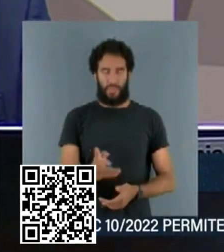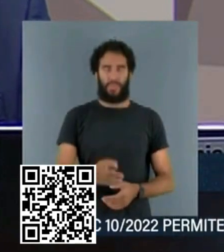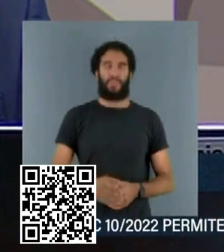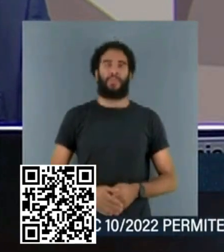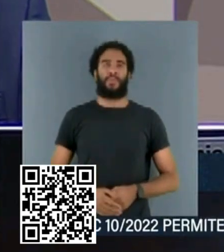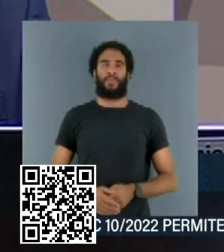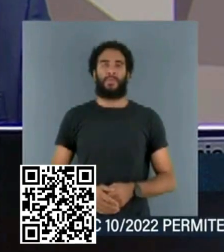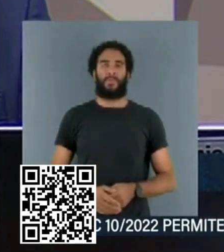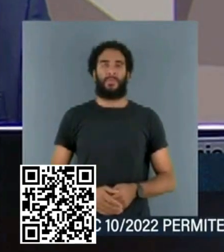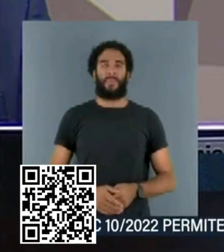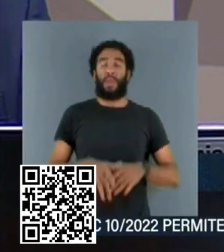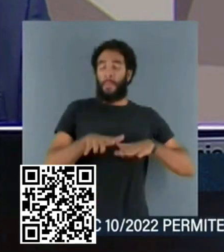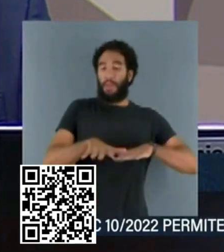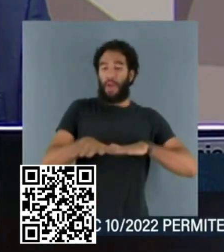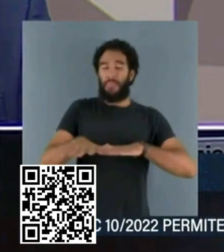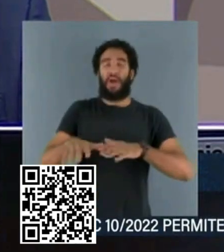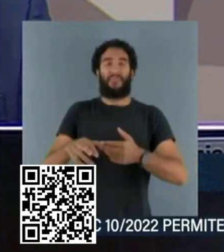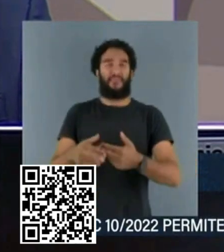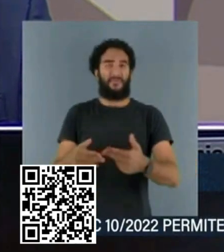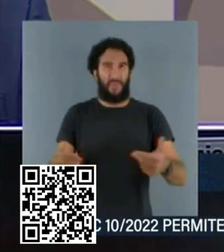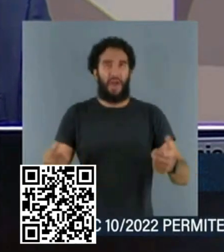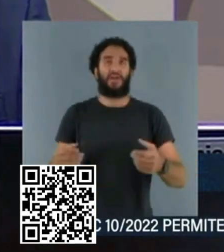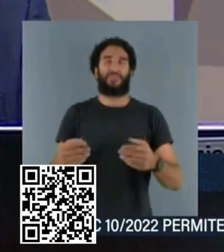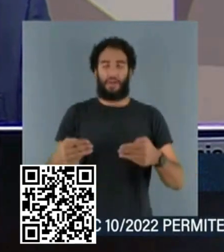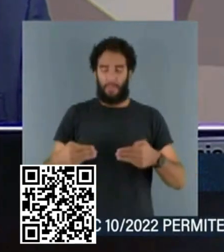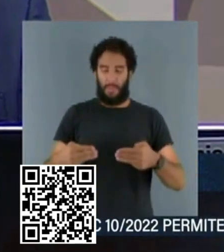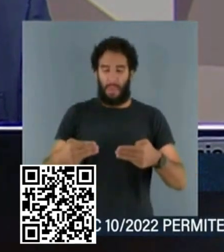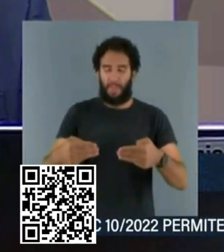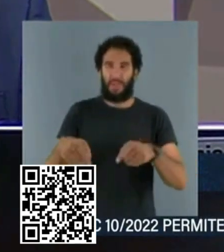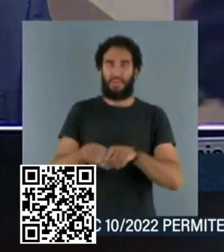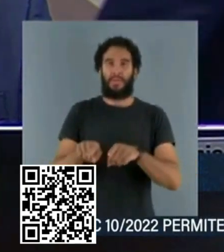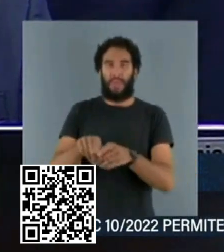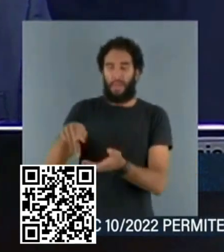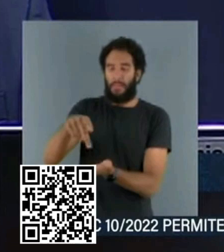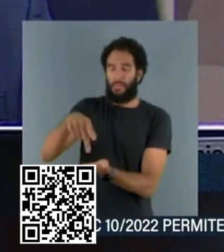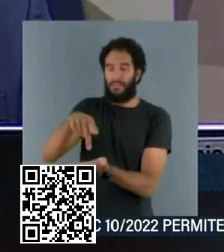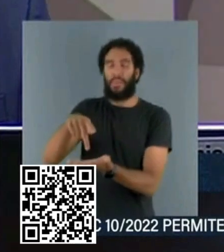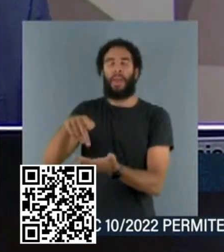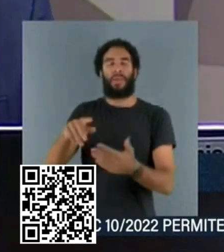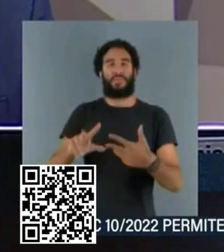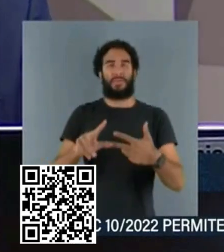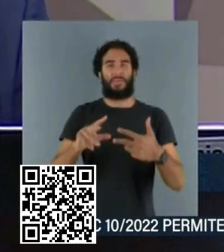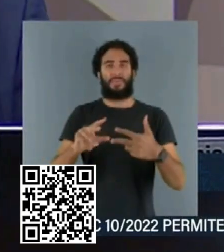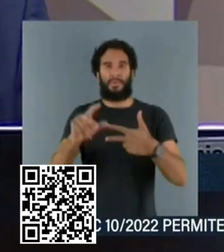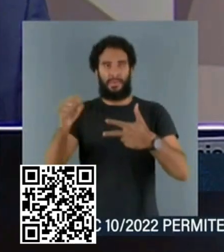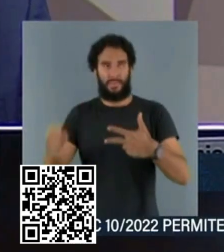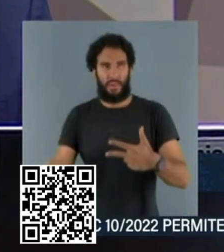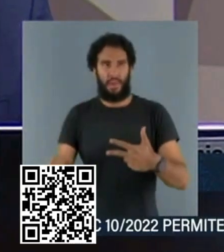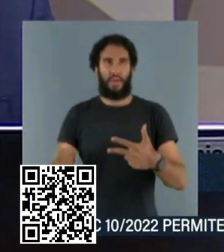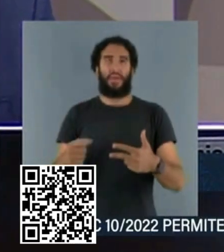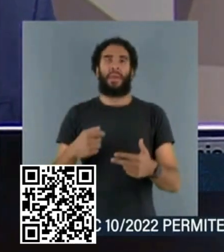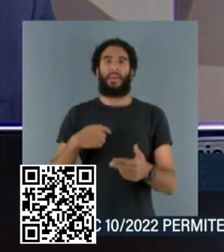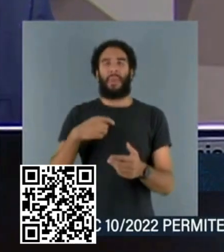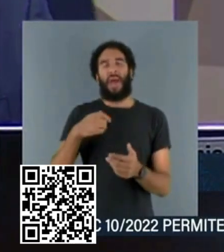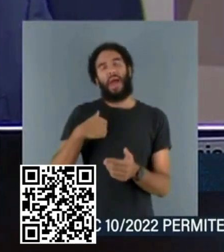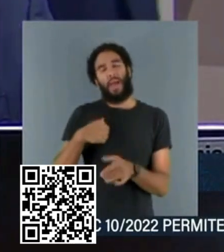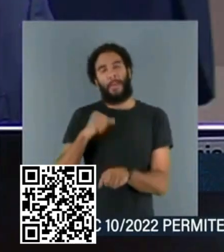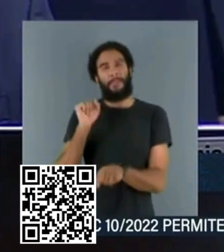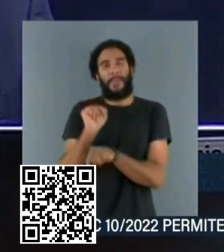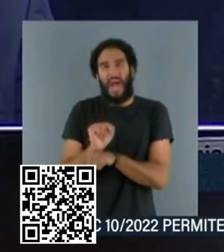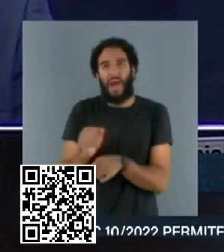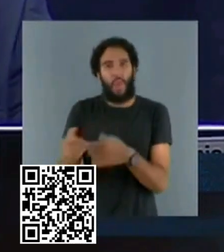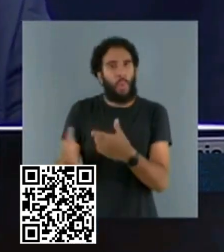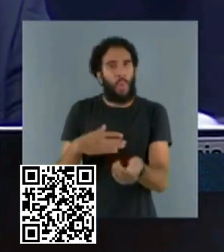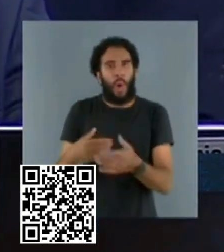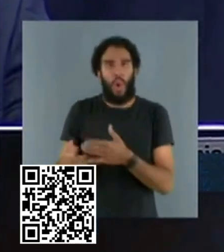tropa em centenas de manifestações e solenidades na Esplanada e Praça dos Três Poderes, sempre impedindo depredações, vandalismo e qualquer outro